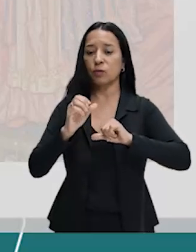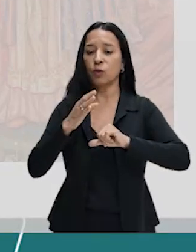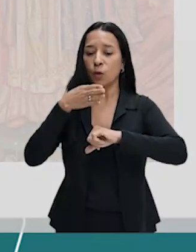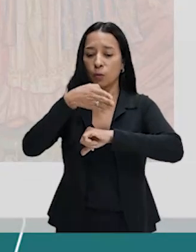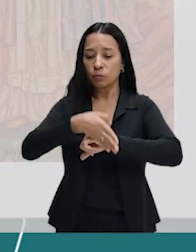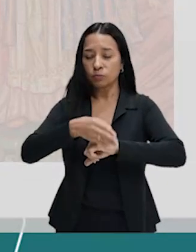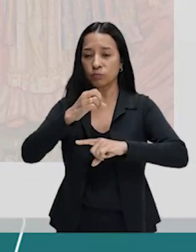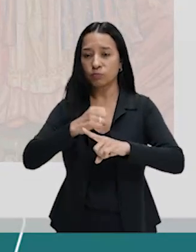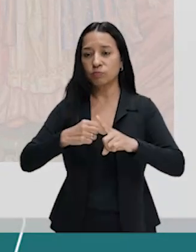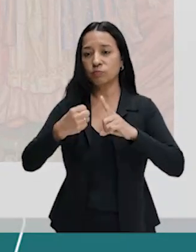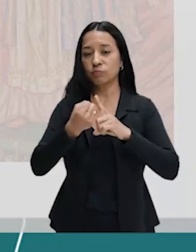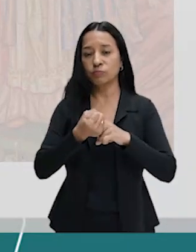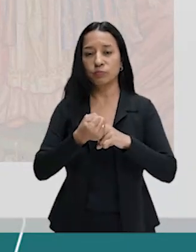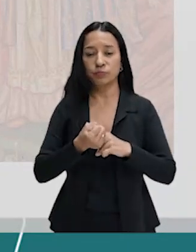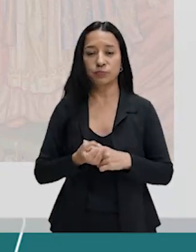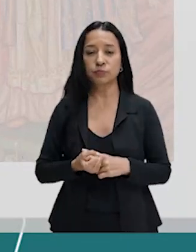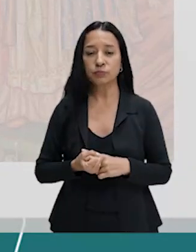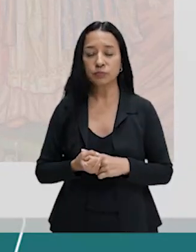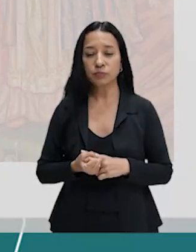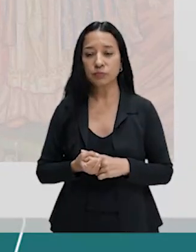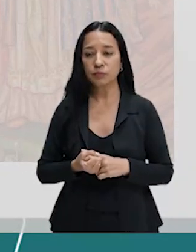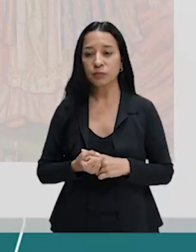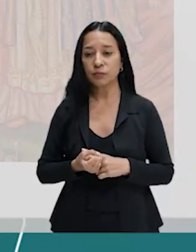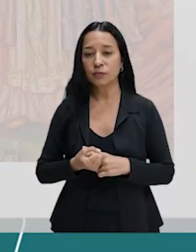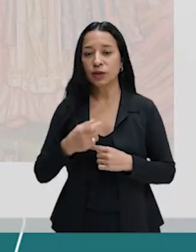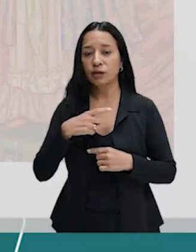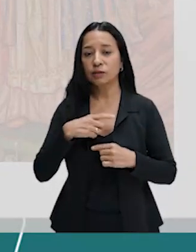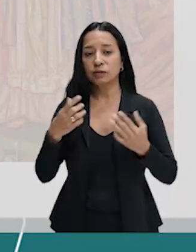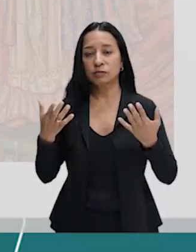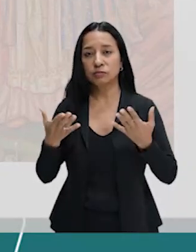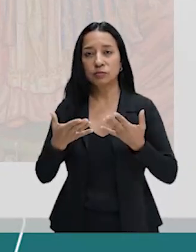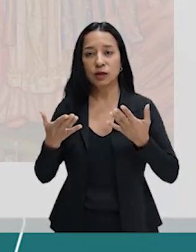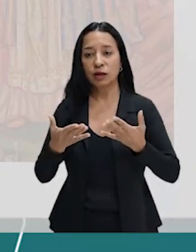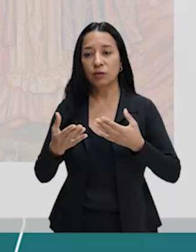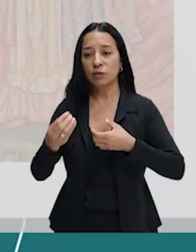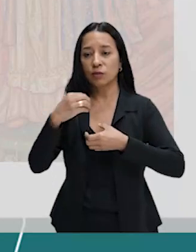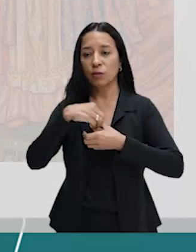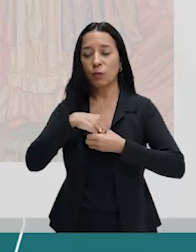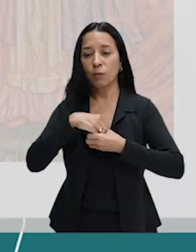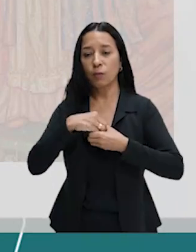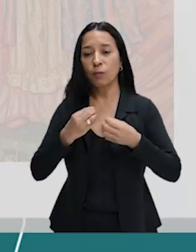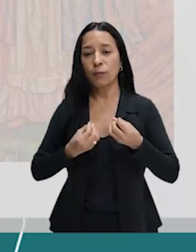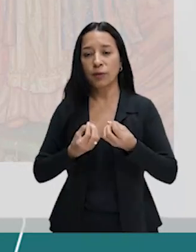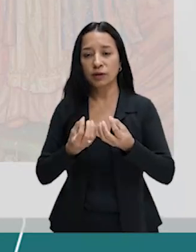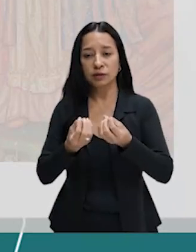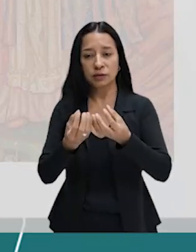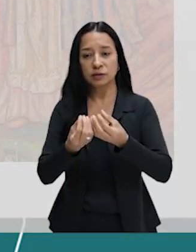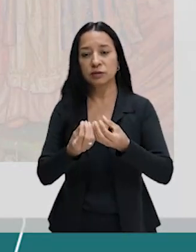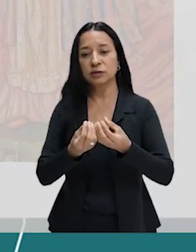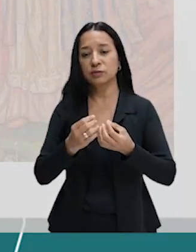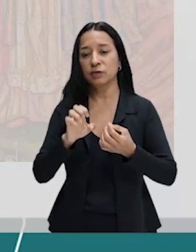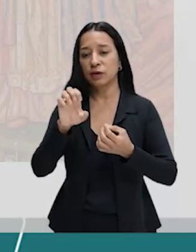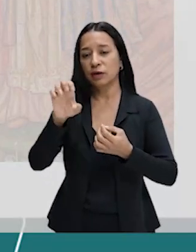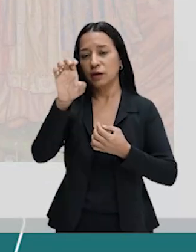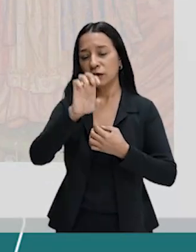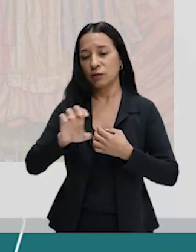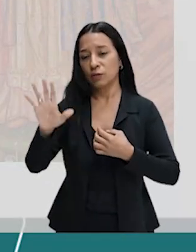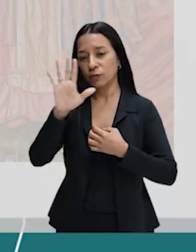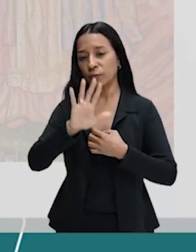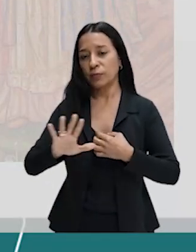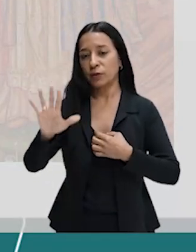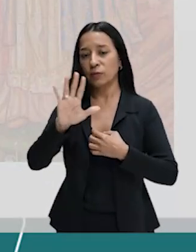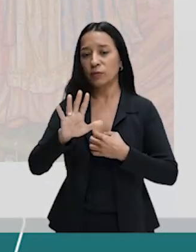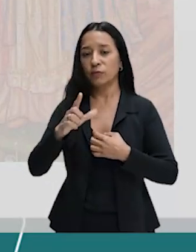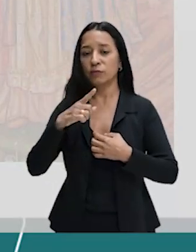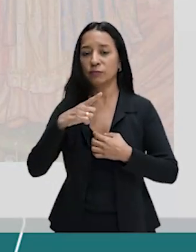aqui, eu tenho o parnasianismo europeu, tem como proposta preocupação com a forma. Então,